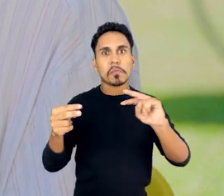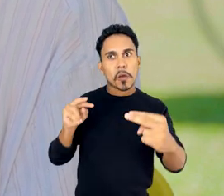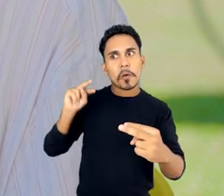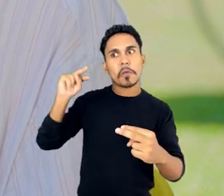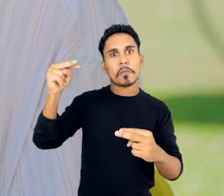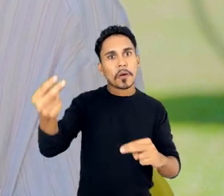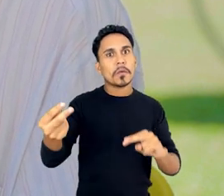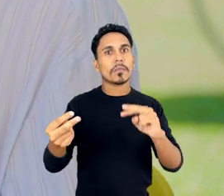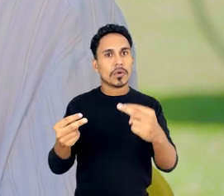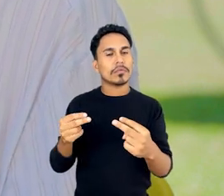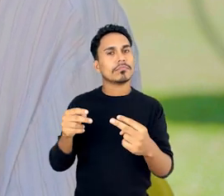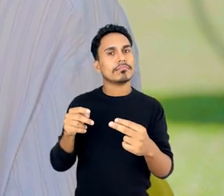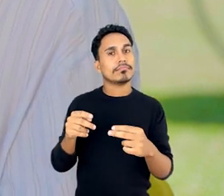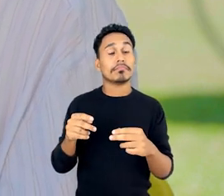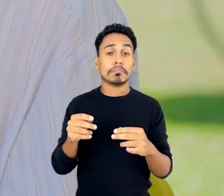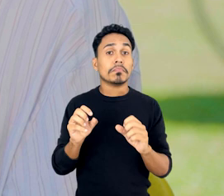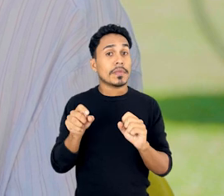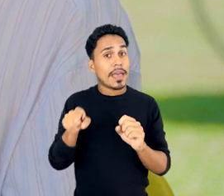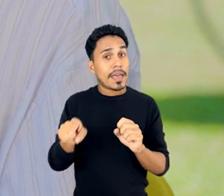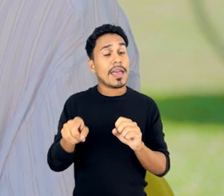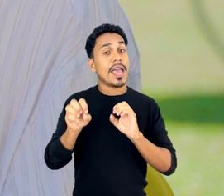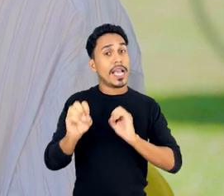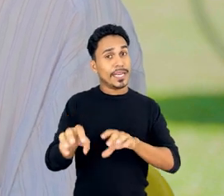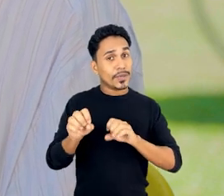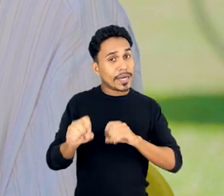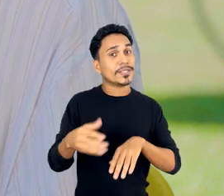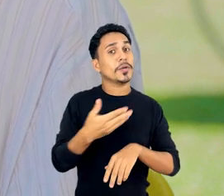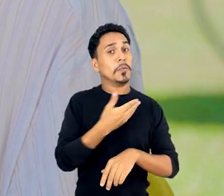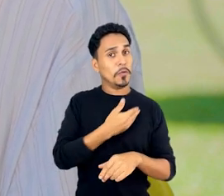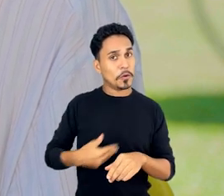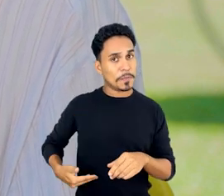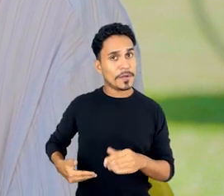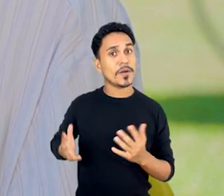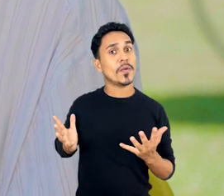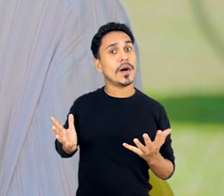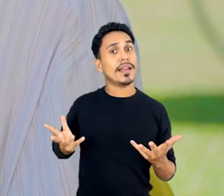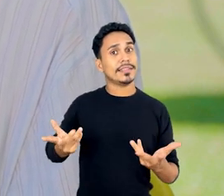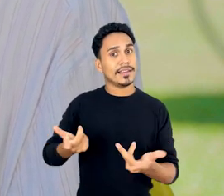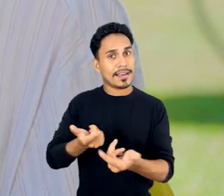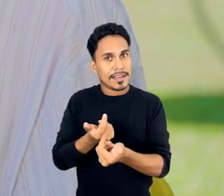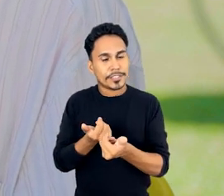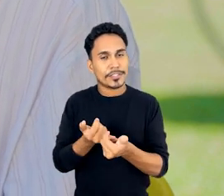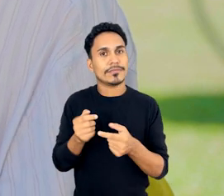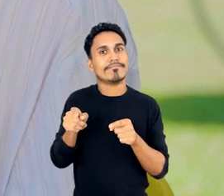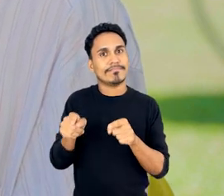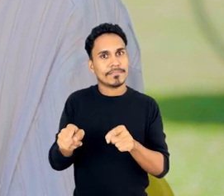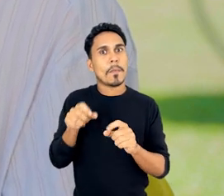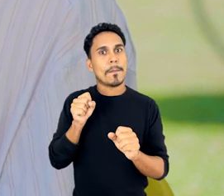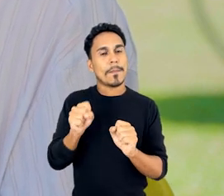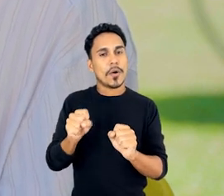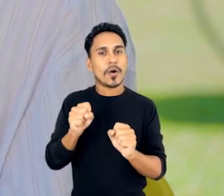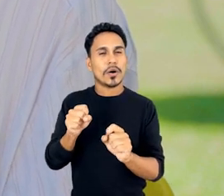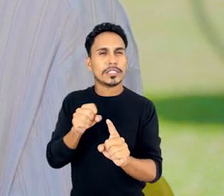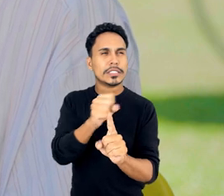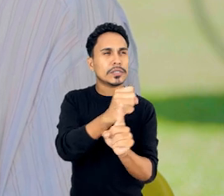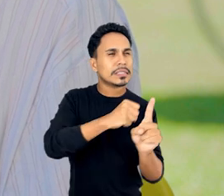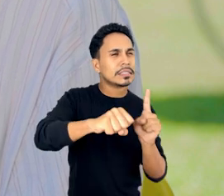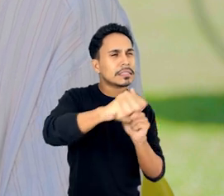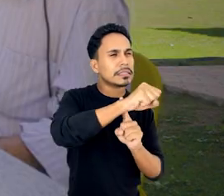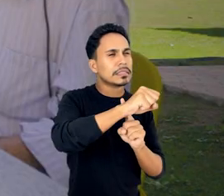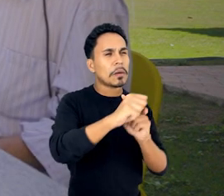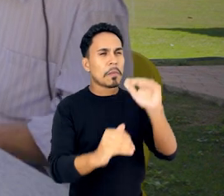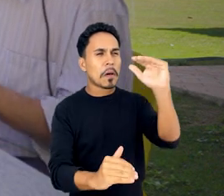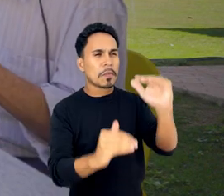que pode ser a própria educação pública né a qualidade dela e poder disseminar e atingir